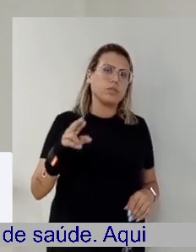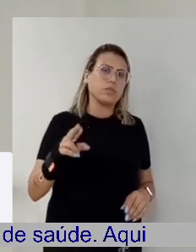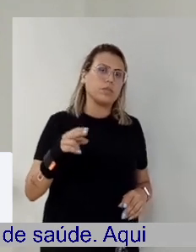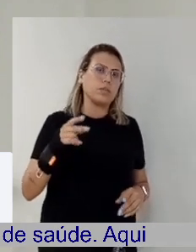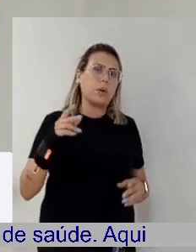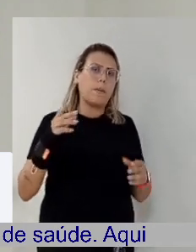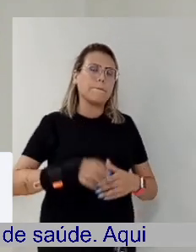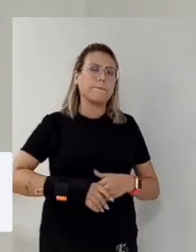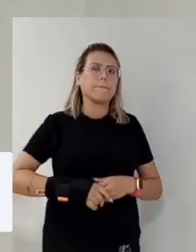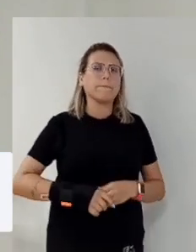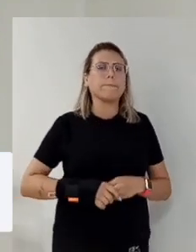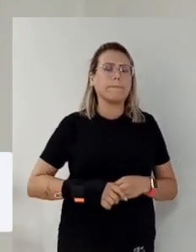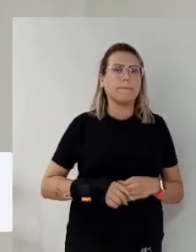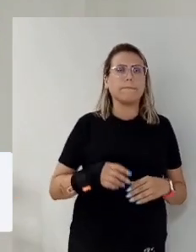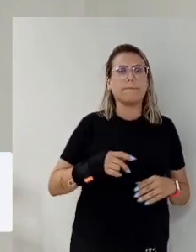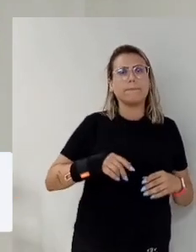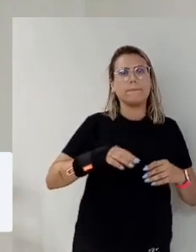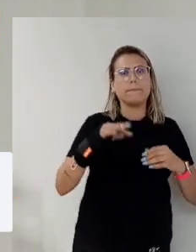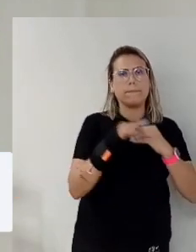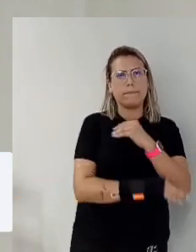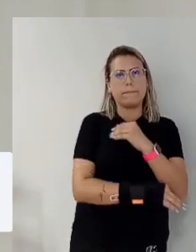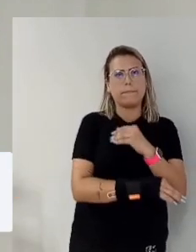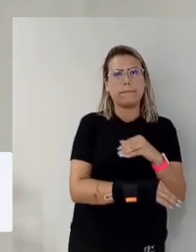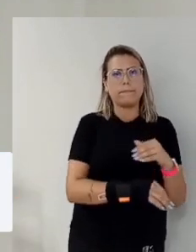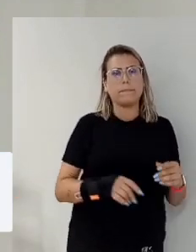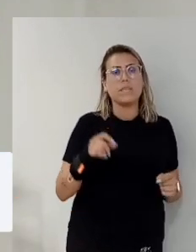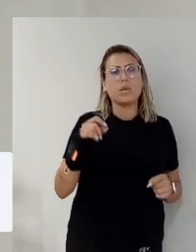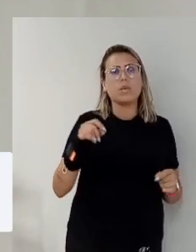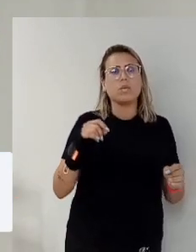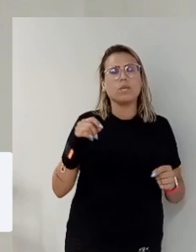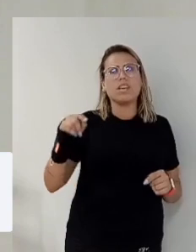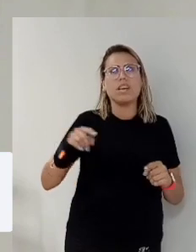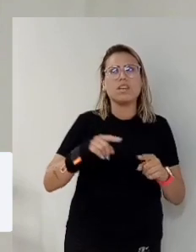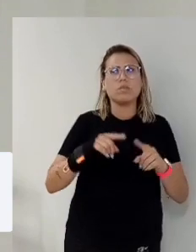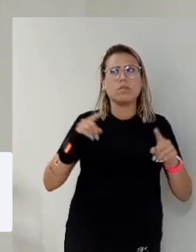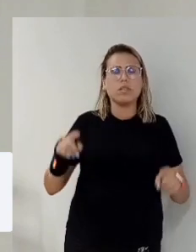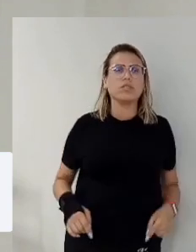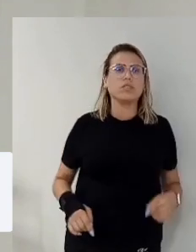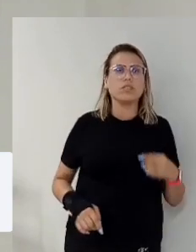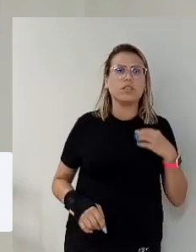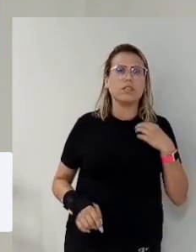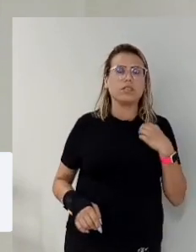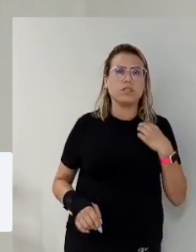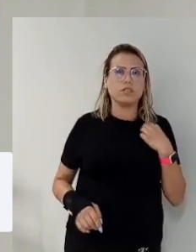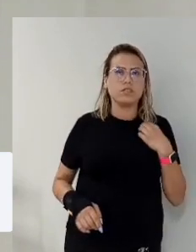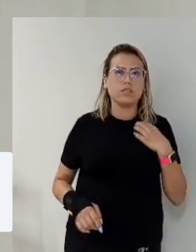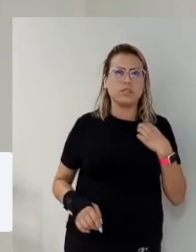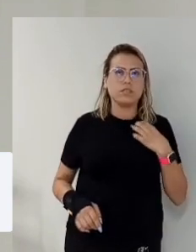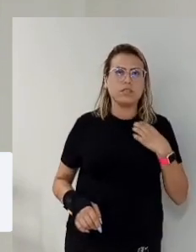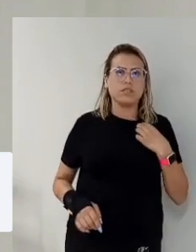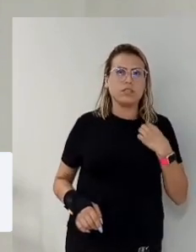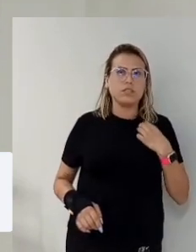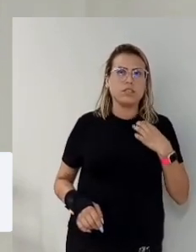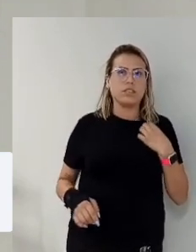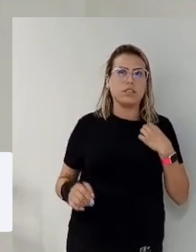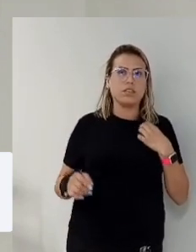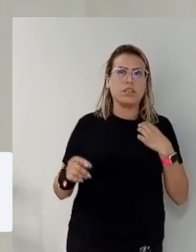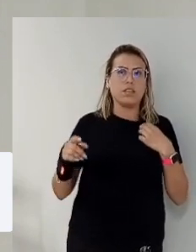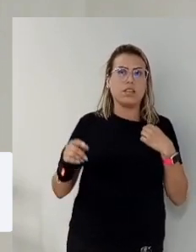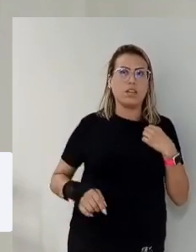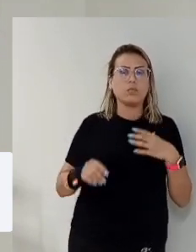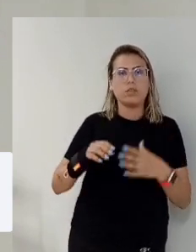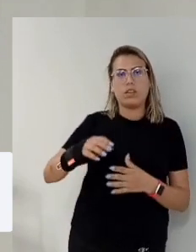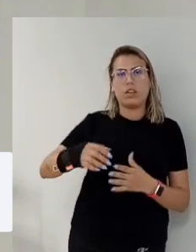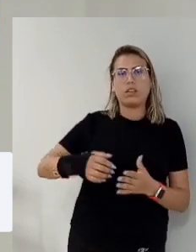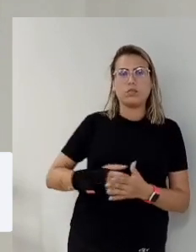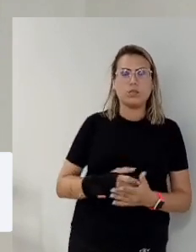município Tabuleiro do Norte o que o que é que seria esse projeto né nosso programa agricultor parceiro é um trator que